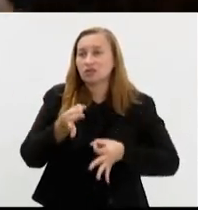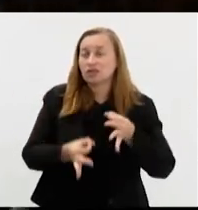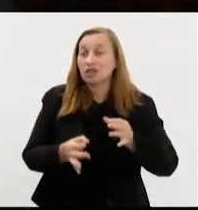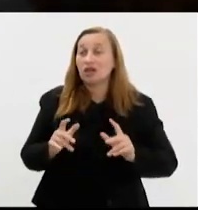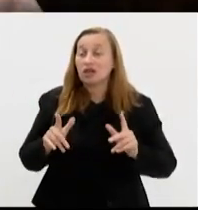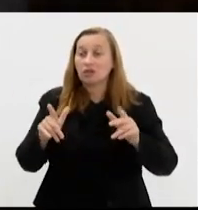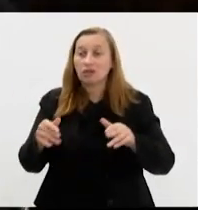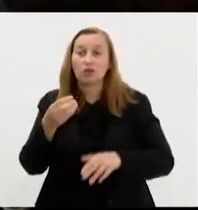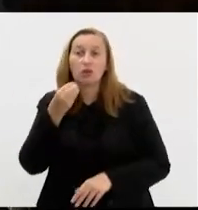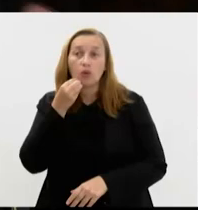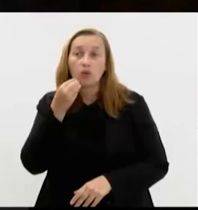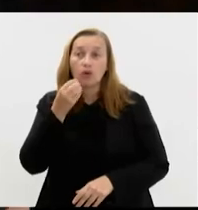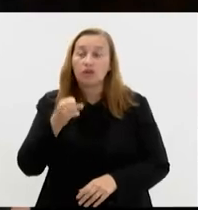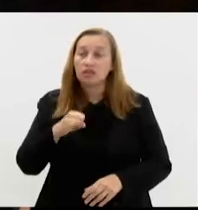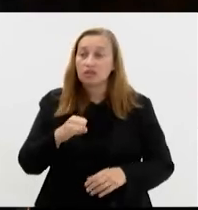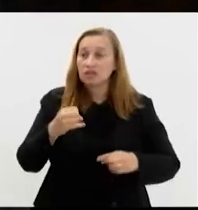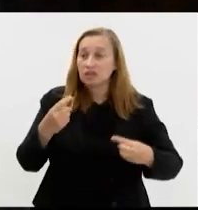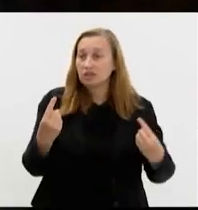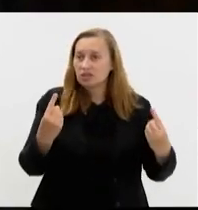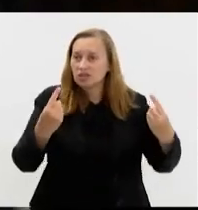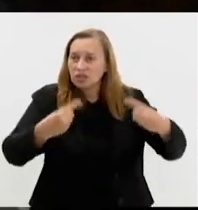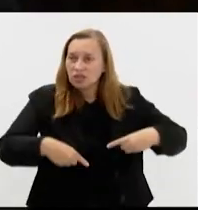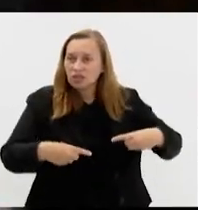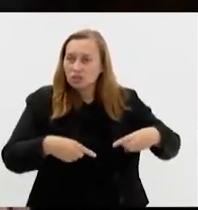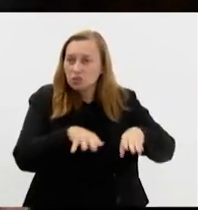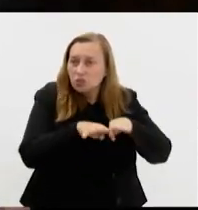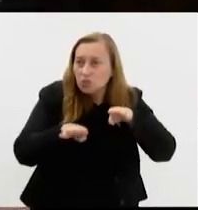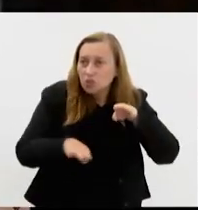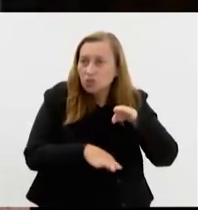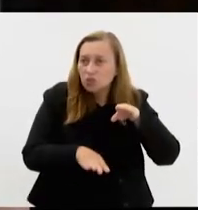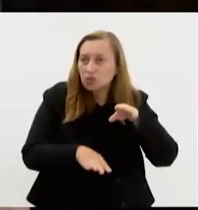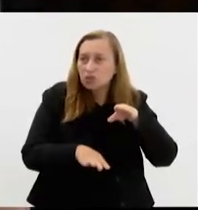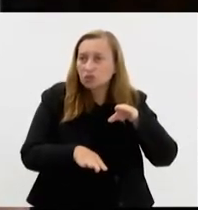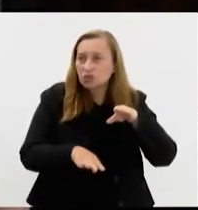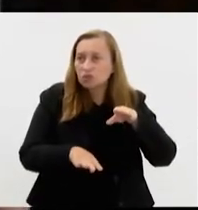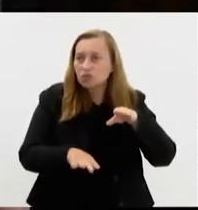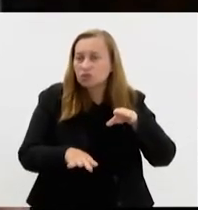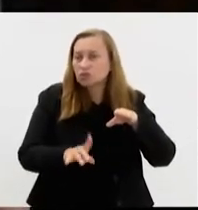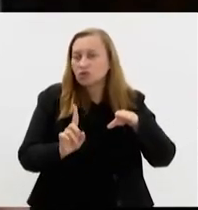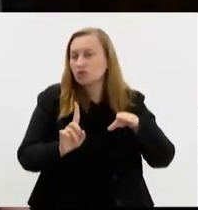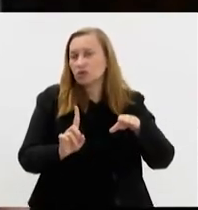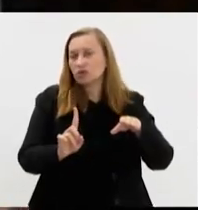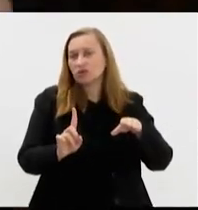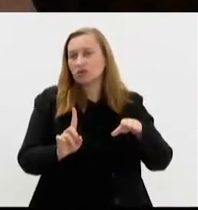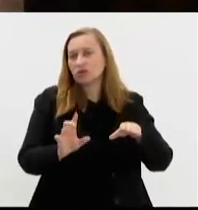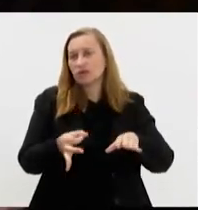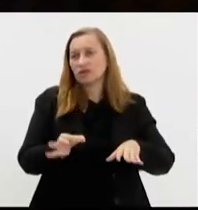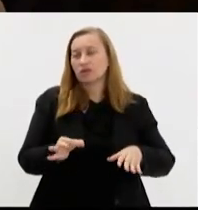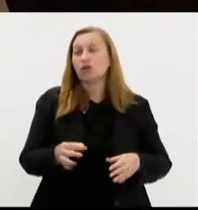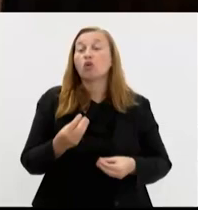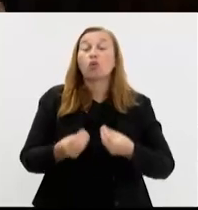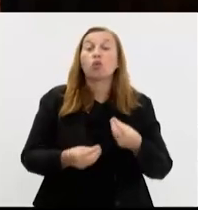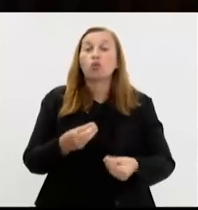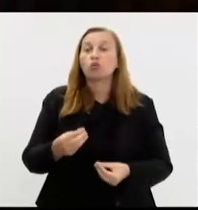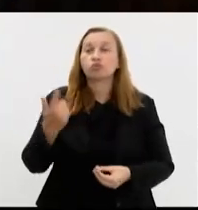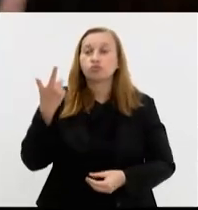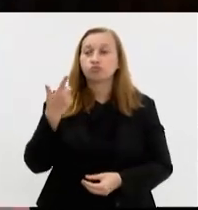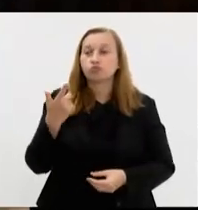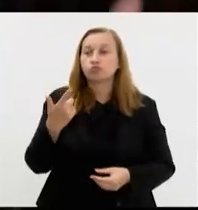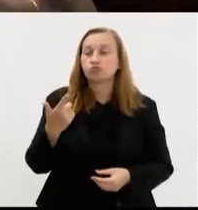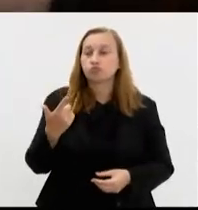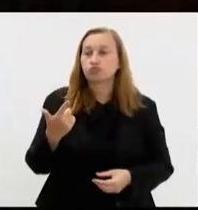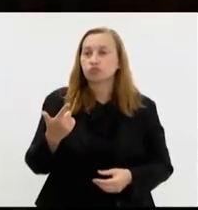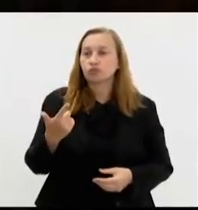porque se a disputa é assimétrica não é disputa vocês concordam alguém tá largando na frente como é que eu conservo